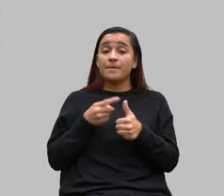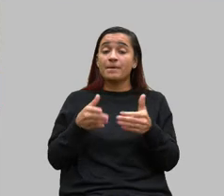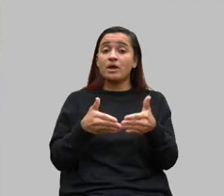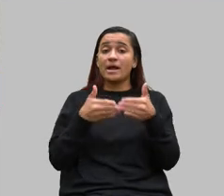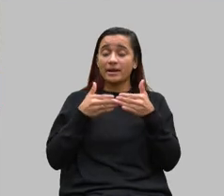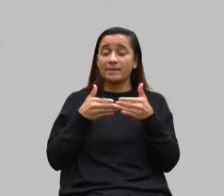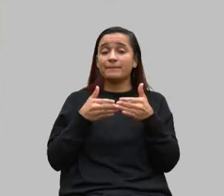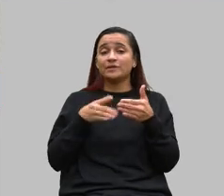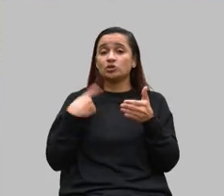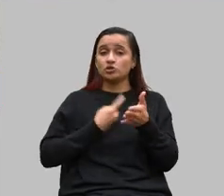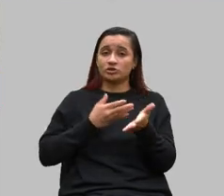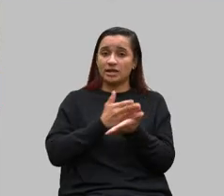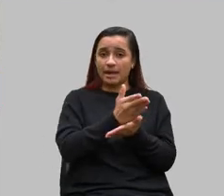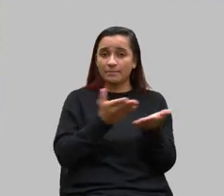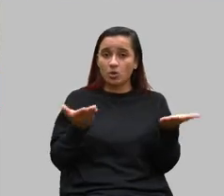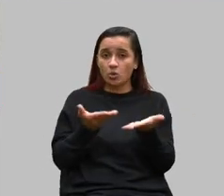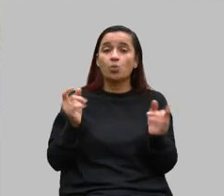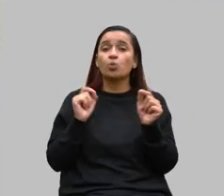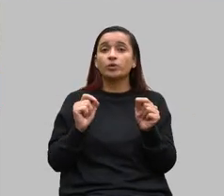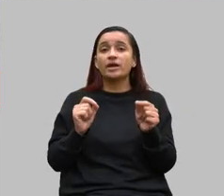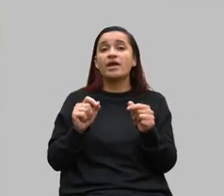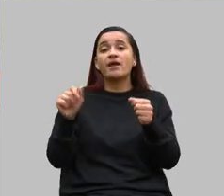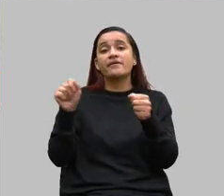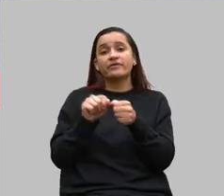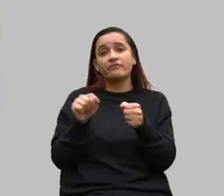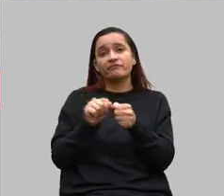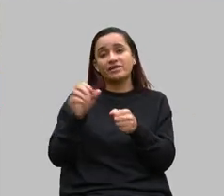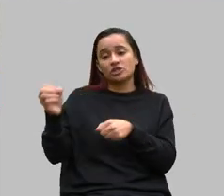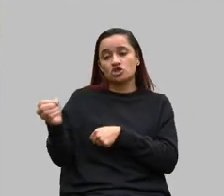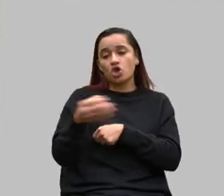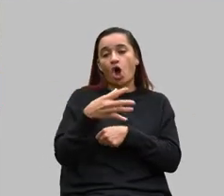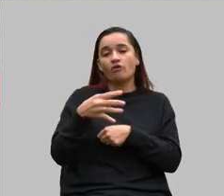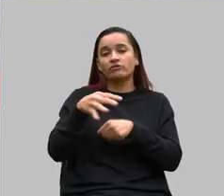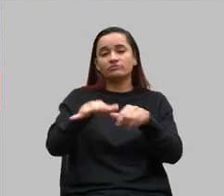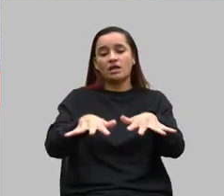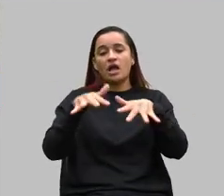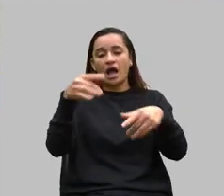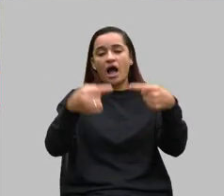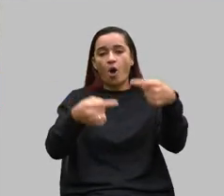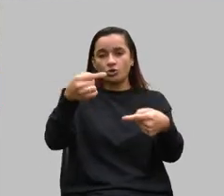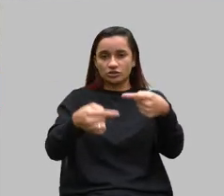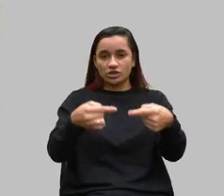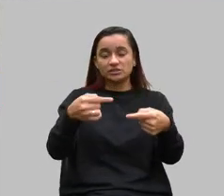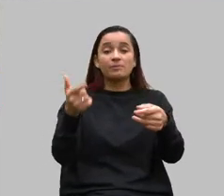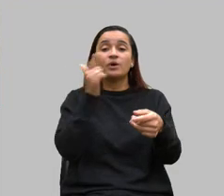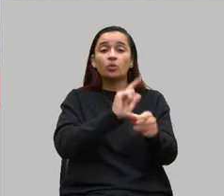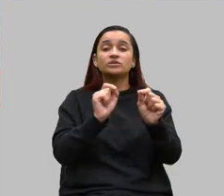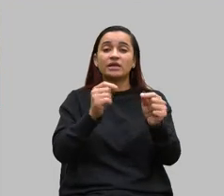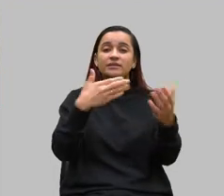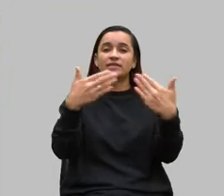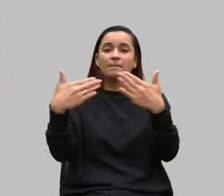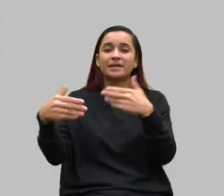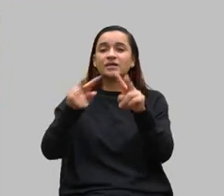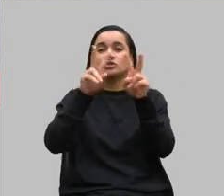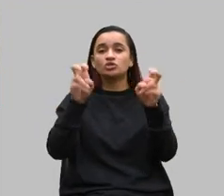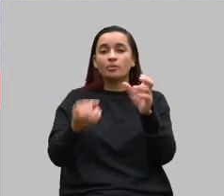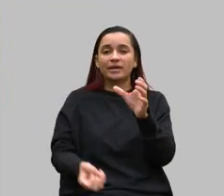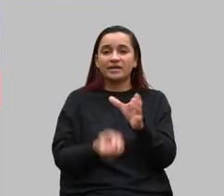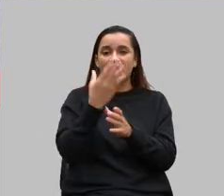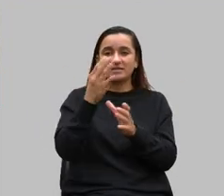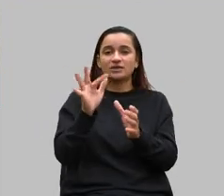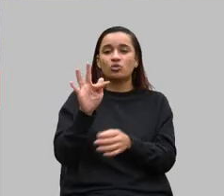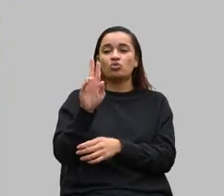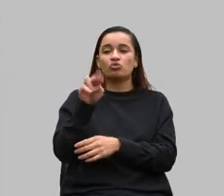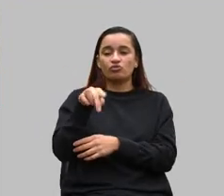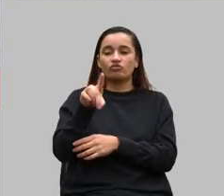encaminhando que seja feita uma nova audiência pública para debater a criação de fundo orçamentário